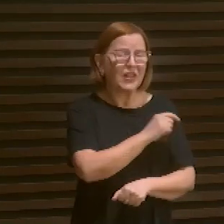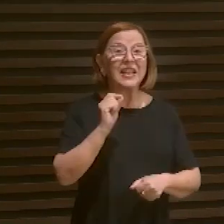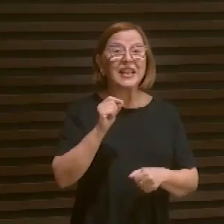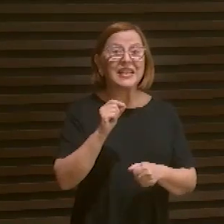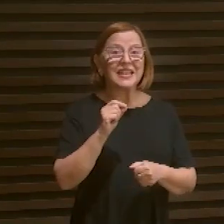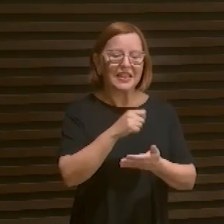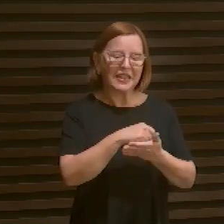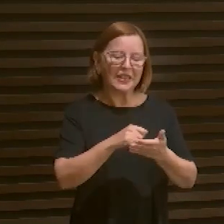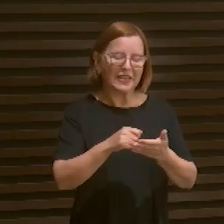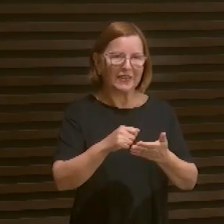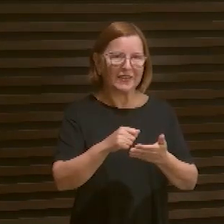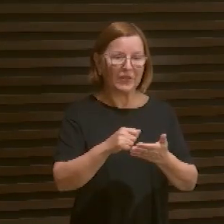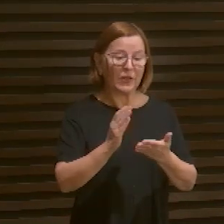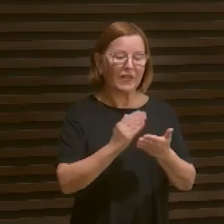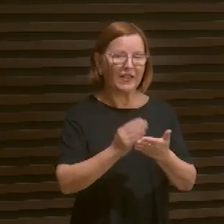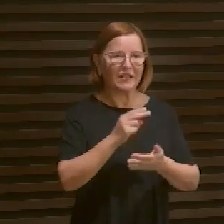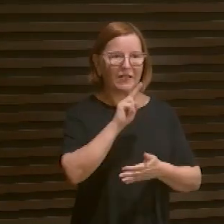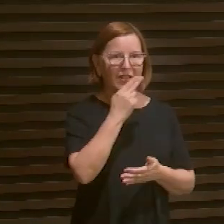o escritor aos Hebreus?